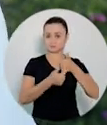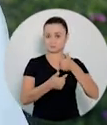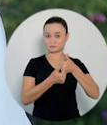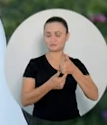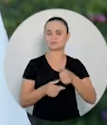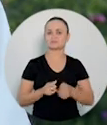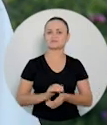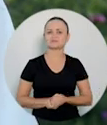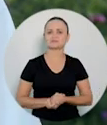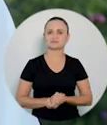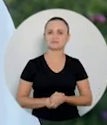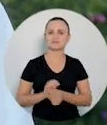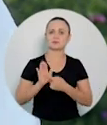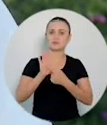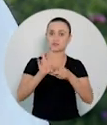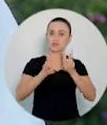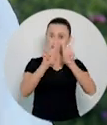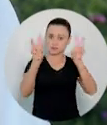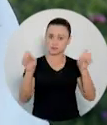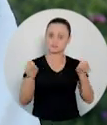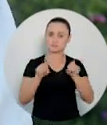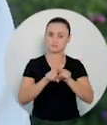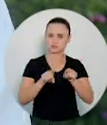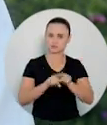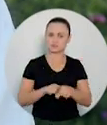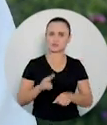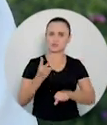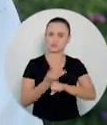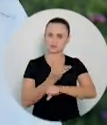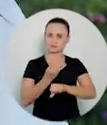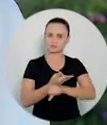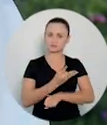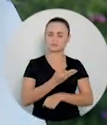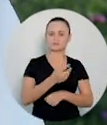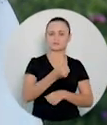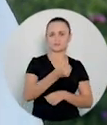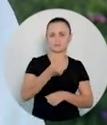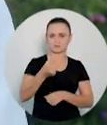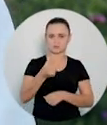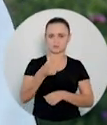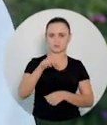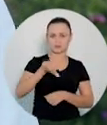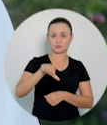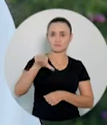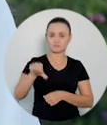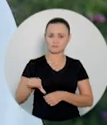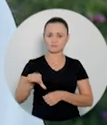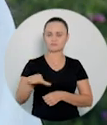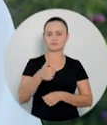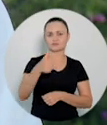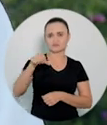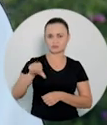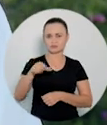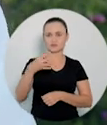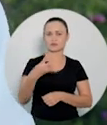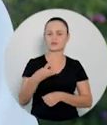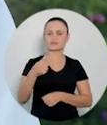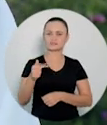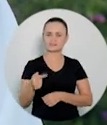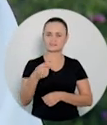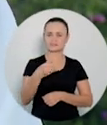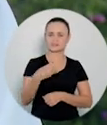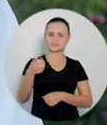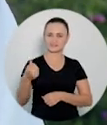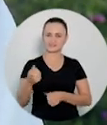pode mandar uma sugestão de tema para o próximo programa. É pelo WhatsApp. DDD 61, telefone 999 19